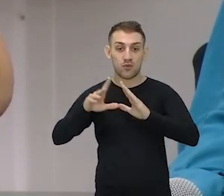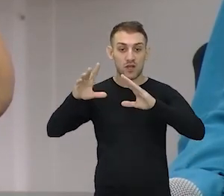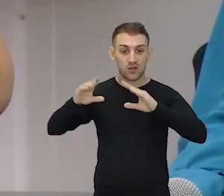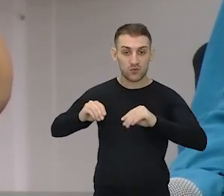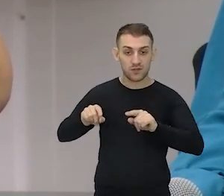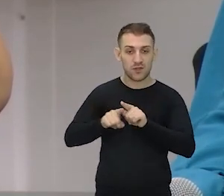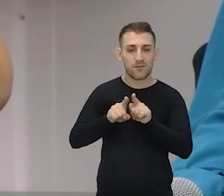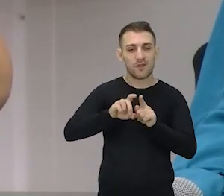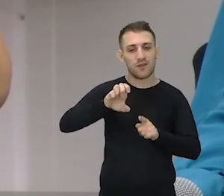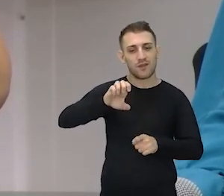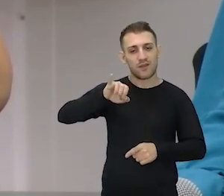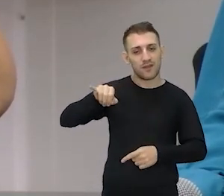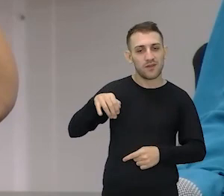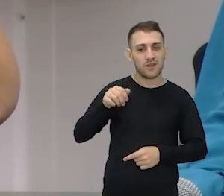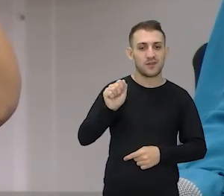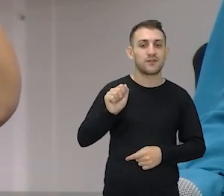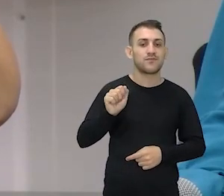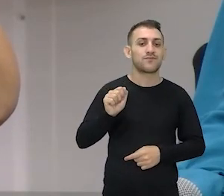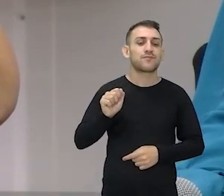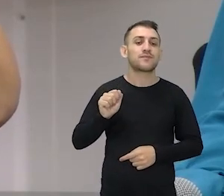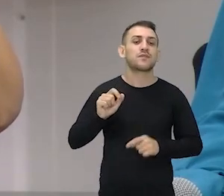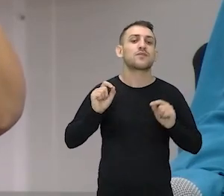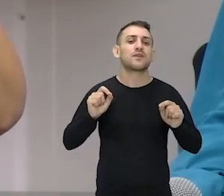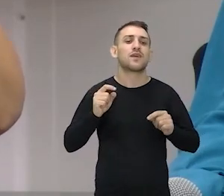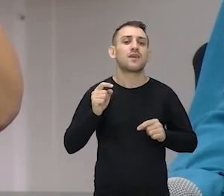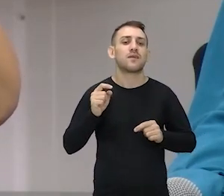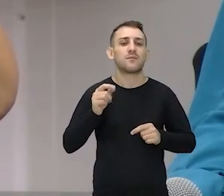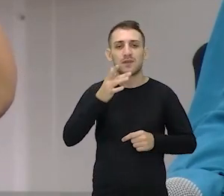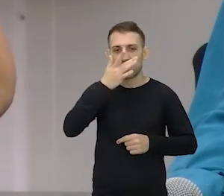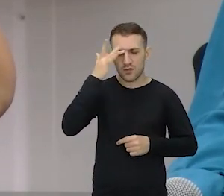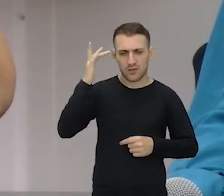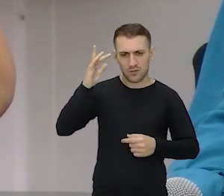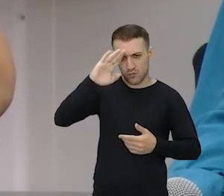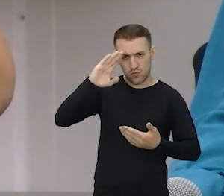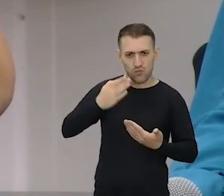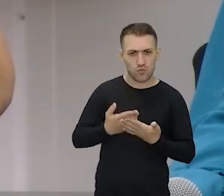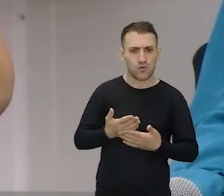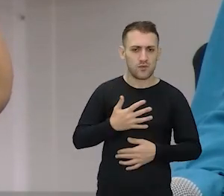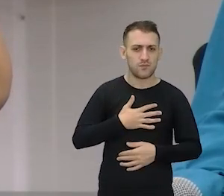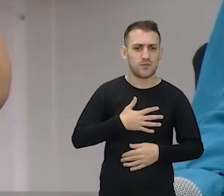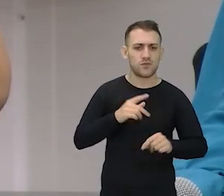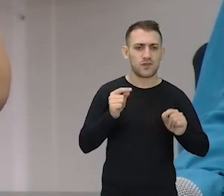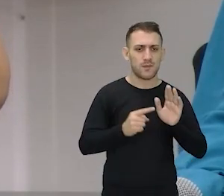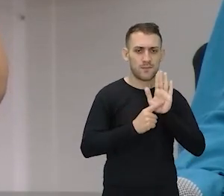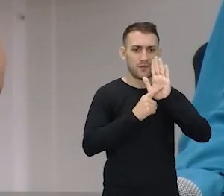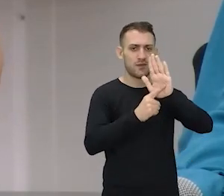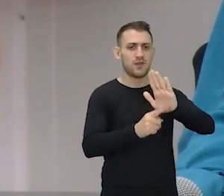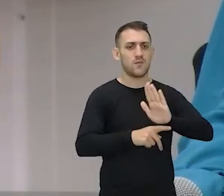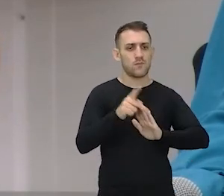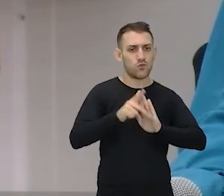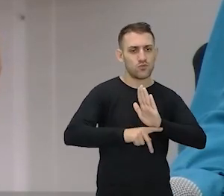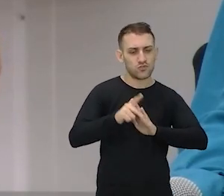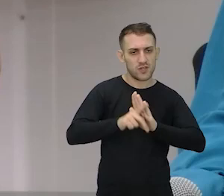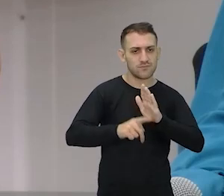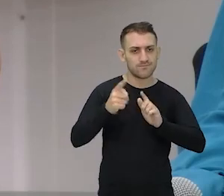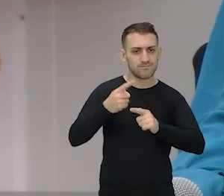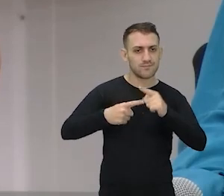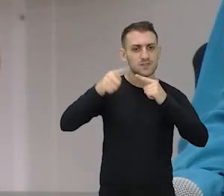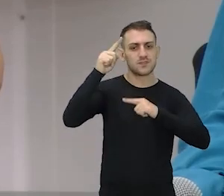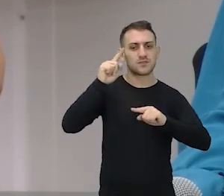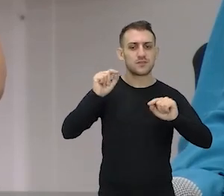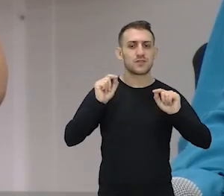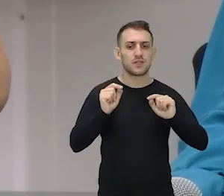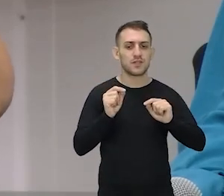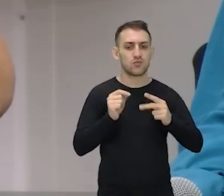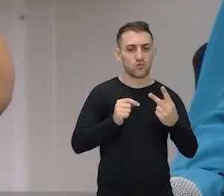temos o EJA. E foi confiada a mim apresentar o projeto que foi desenvolvido por